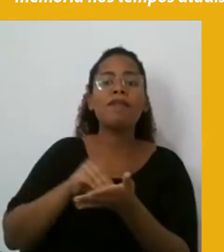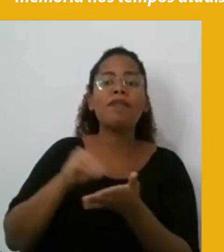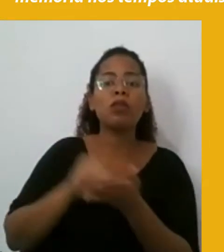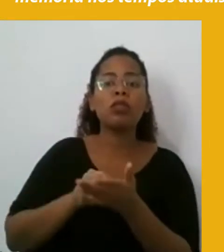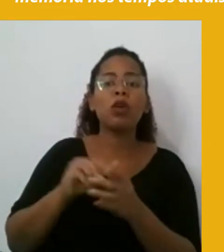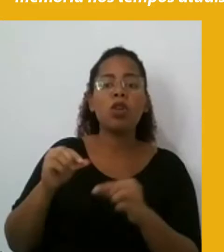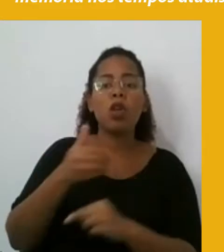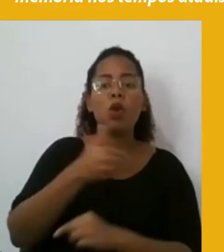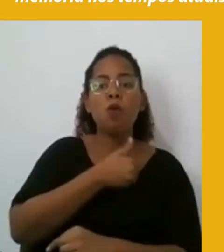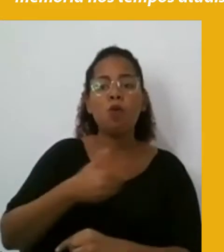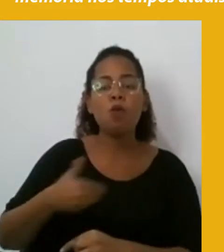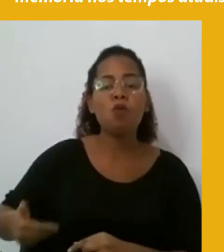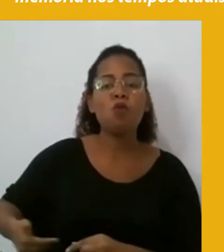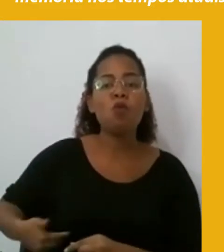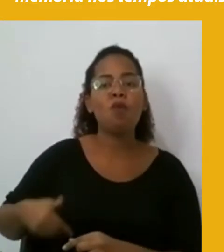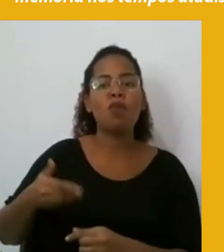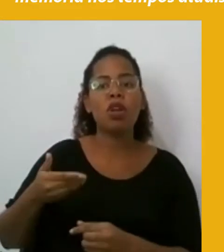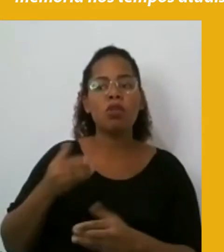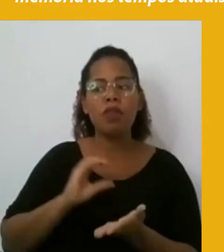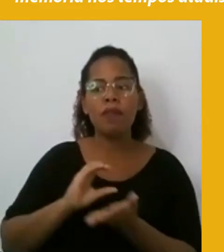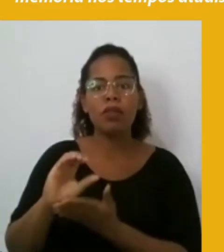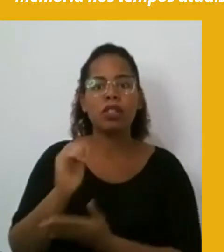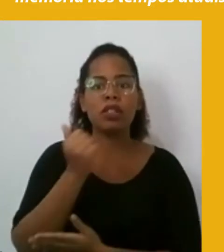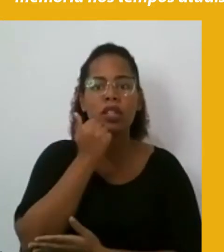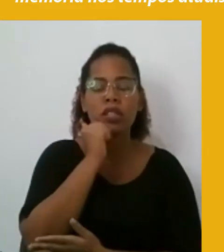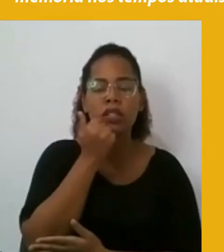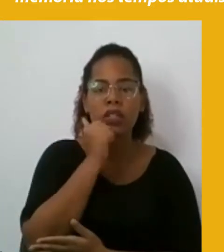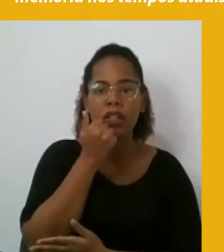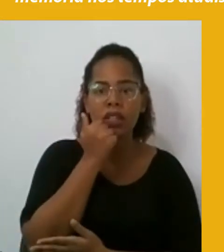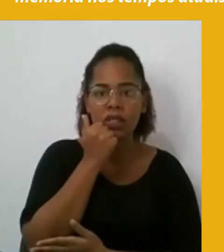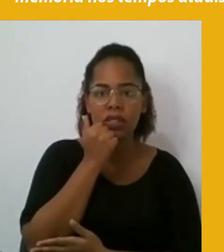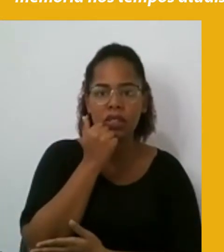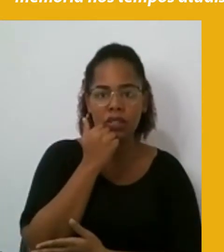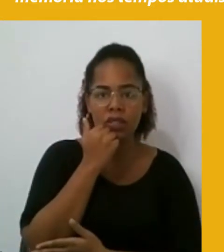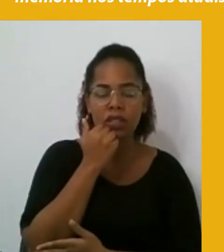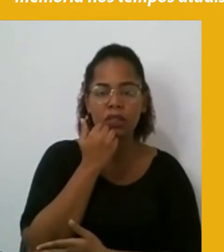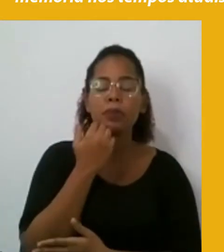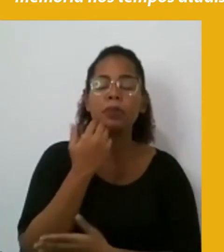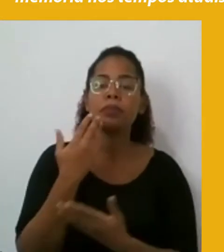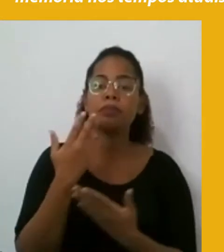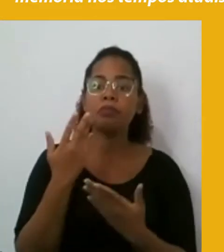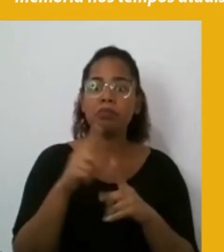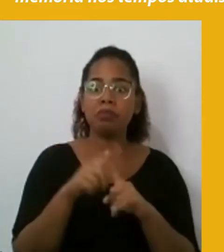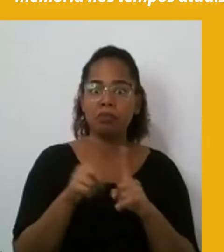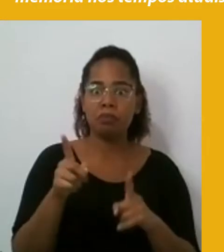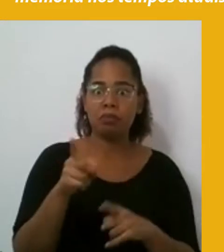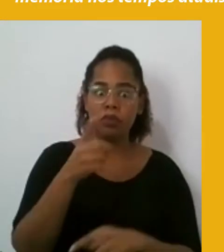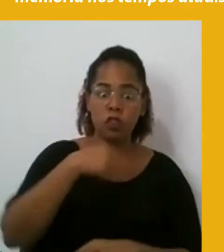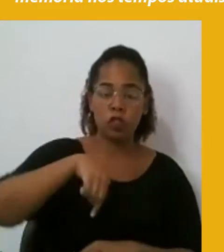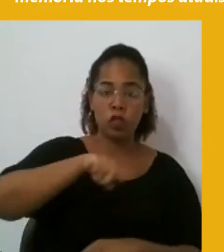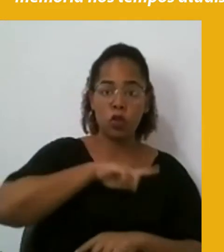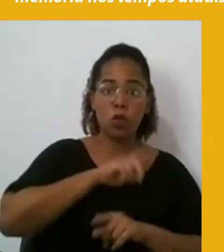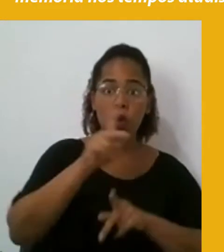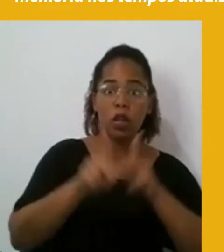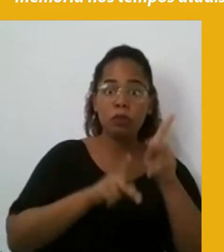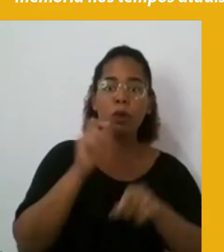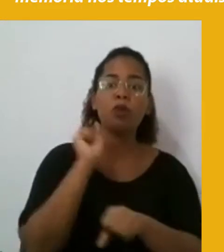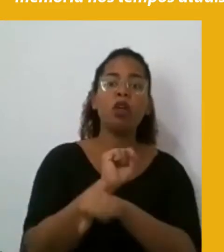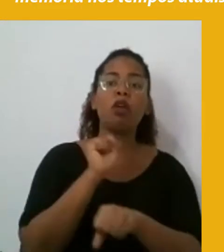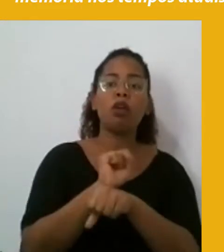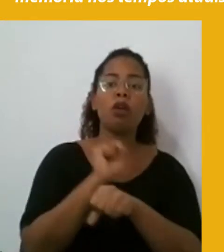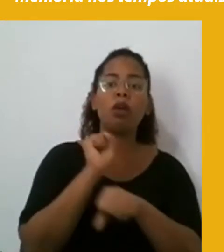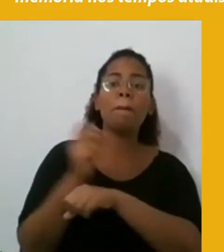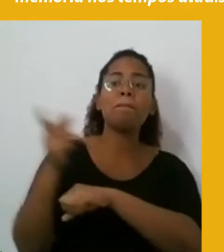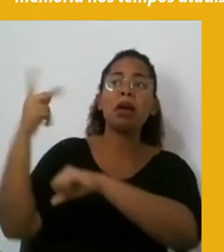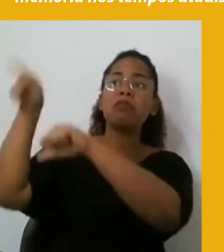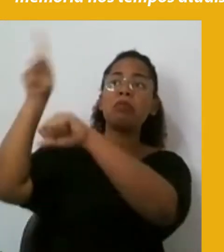claro que a ciência a serviço do Estado, e não a gente ficar esperando comprar vacinas do exterior, que temos uma capacidade